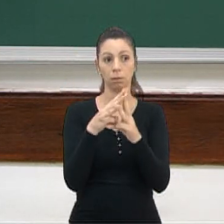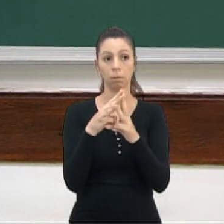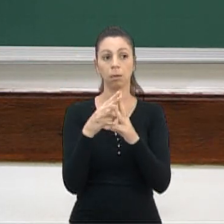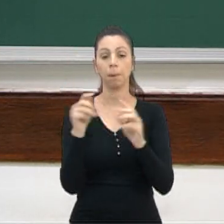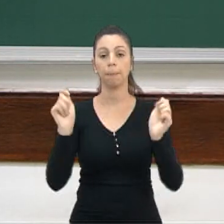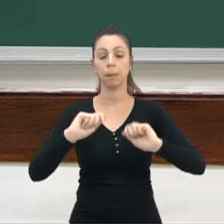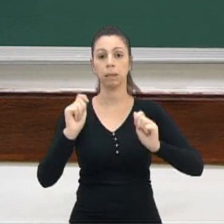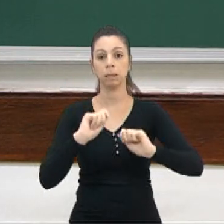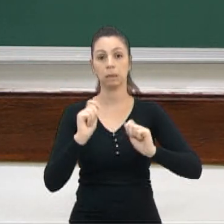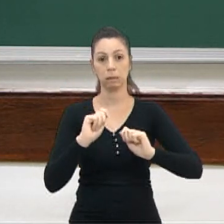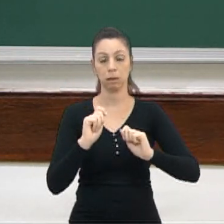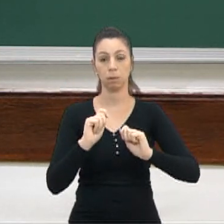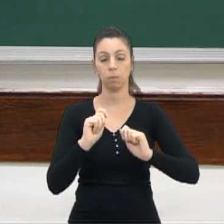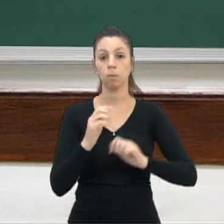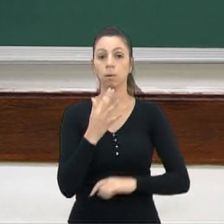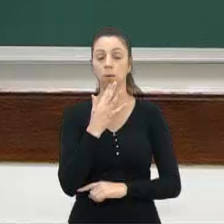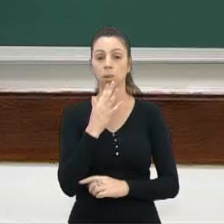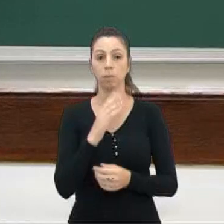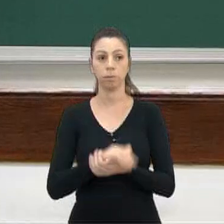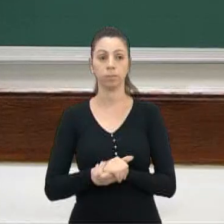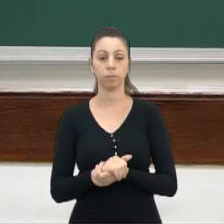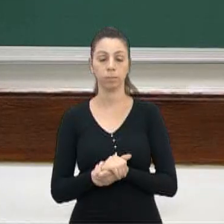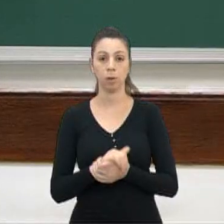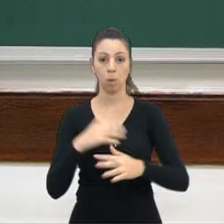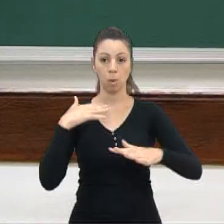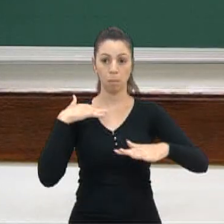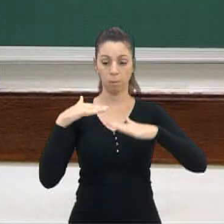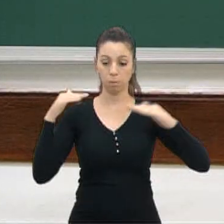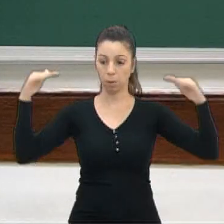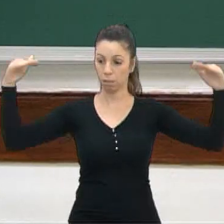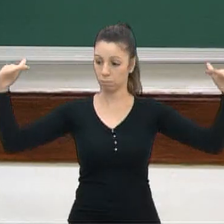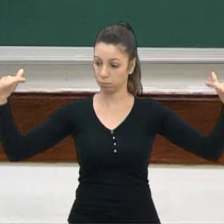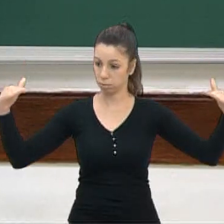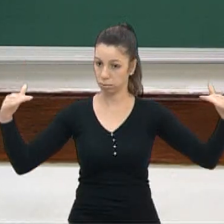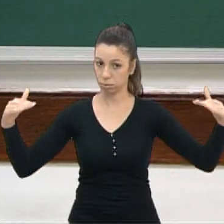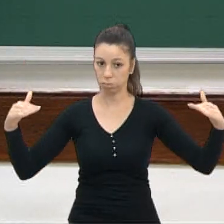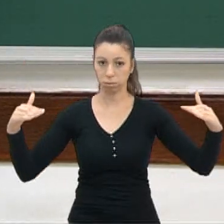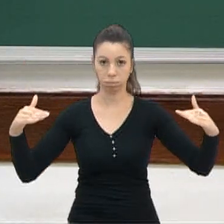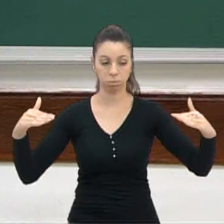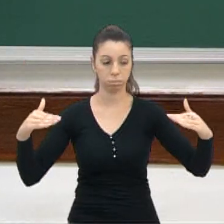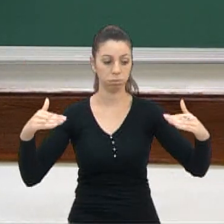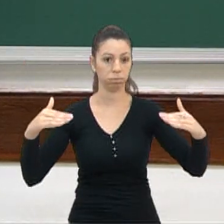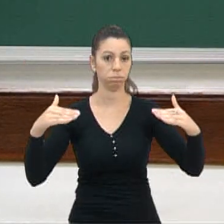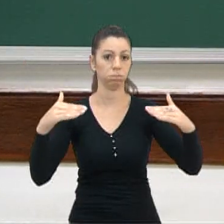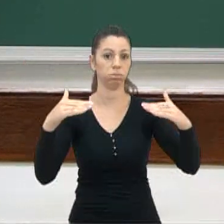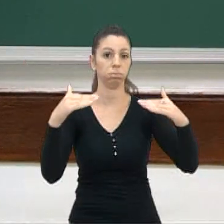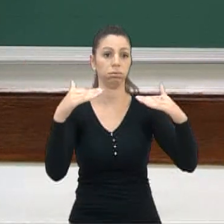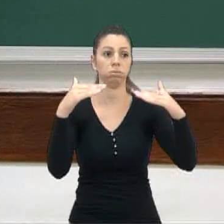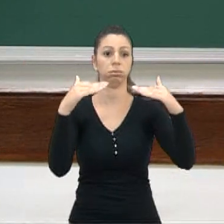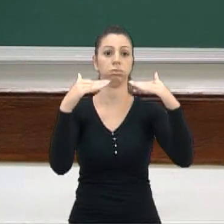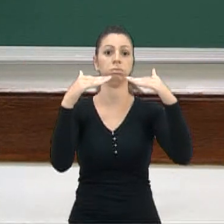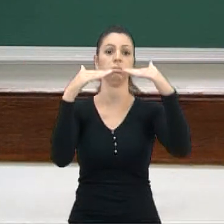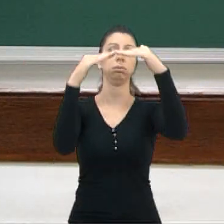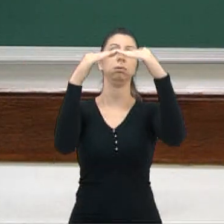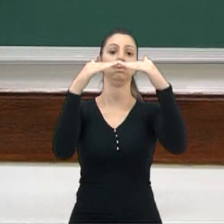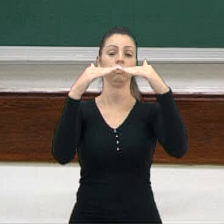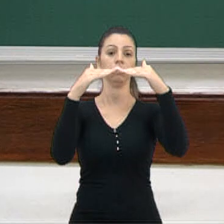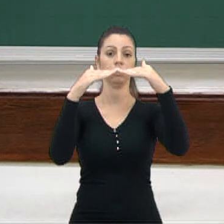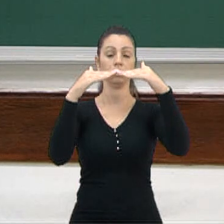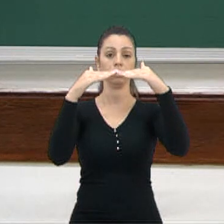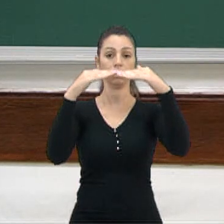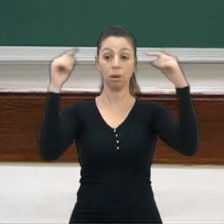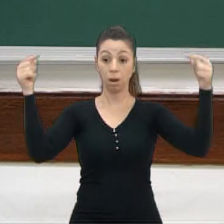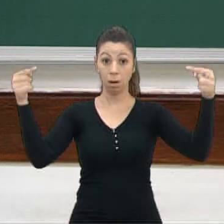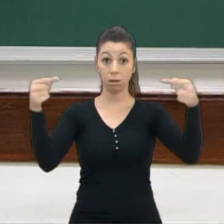conhecer. Temos o movimento convergente, que é quando as placas têm um encontro frontal,